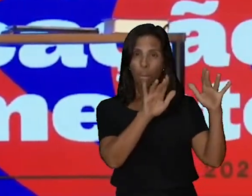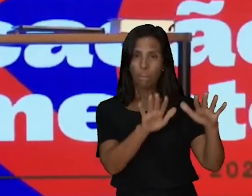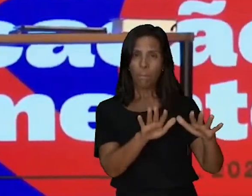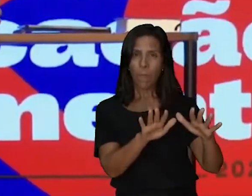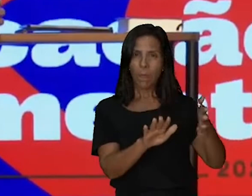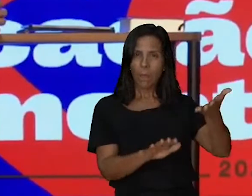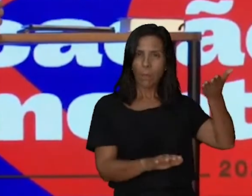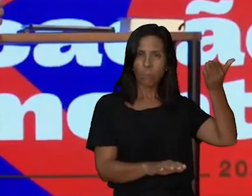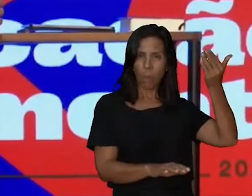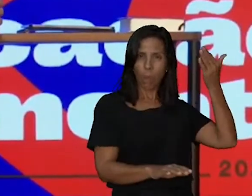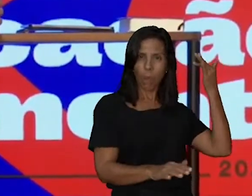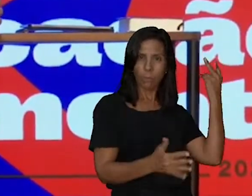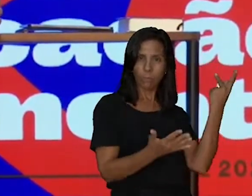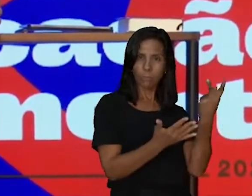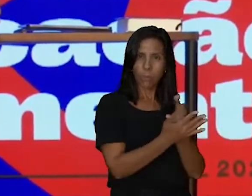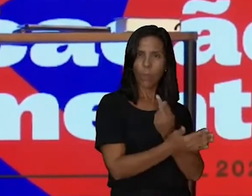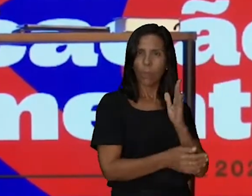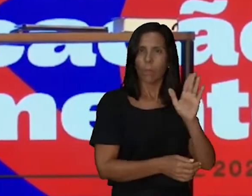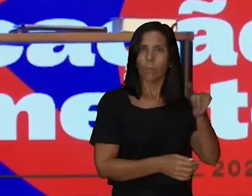passado